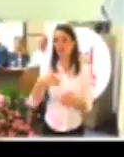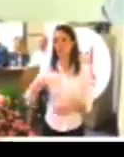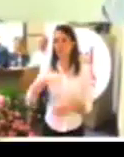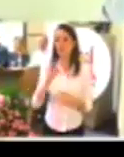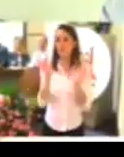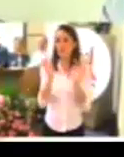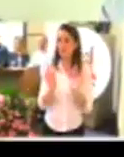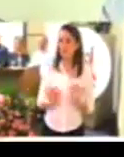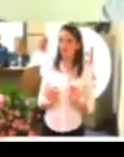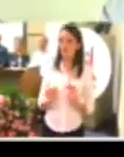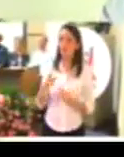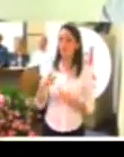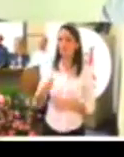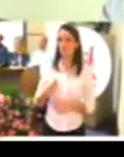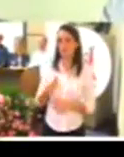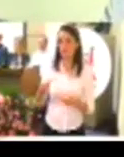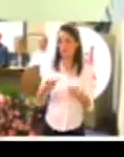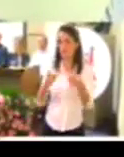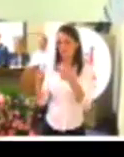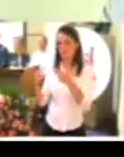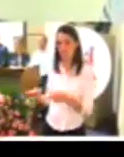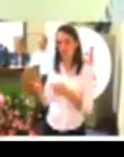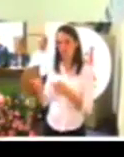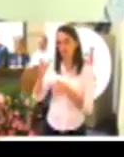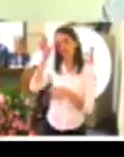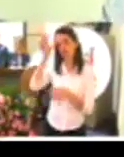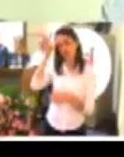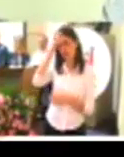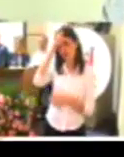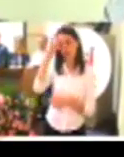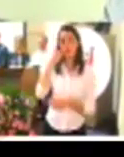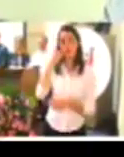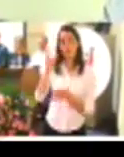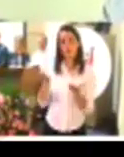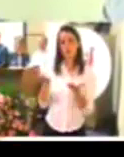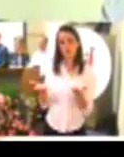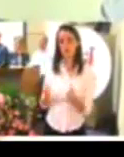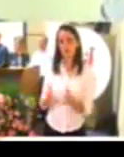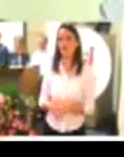enche de alegria com sua visita à nossa casa, à cidade de Criciúma, no dia de hoje.